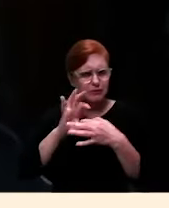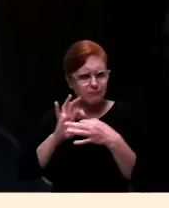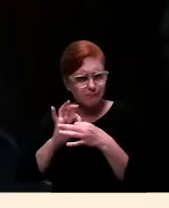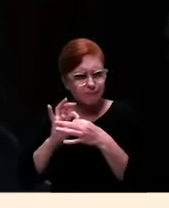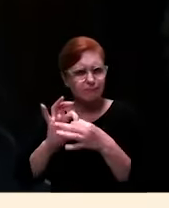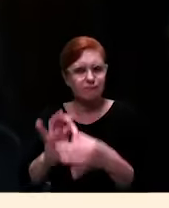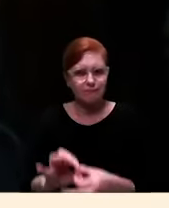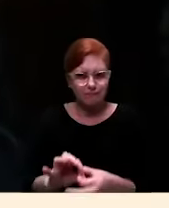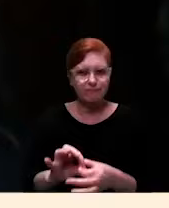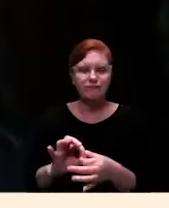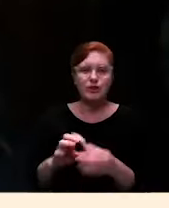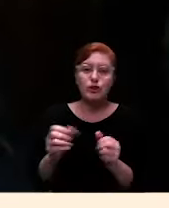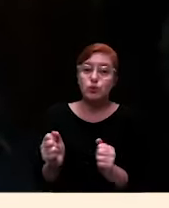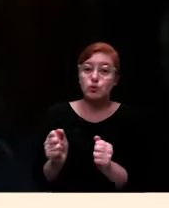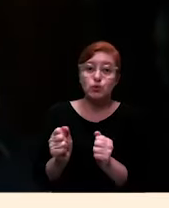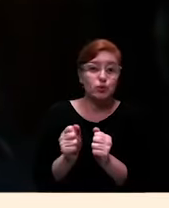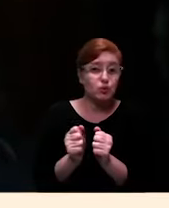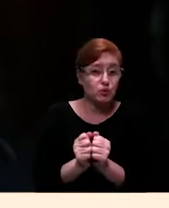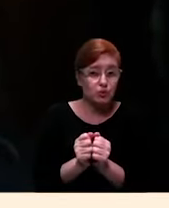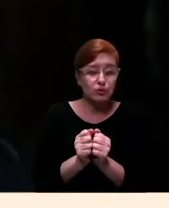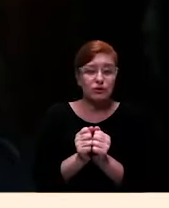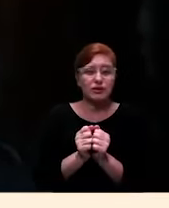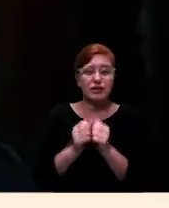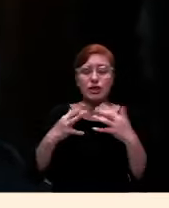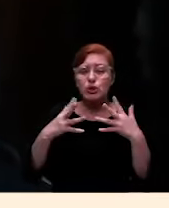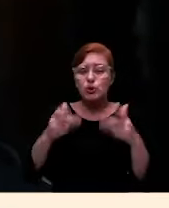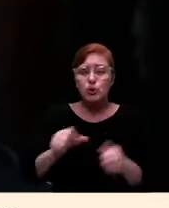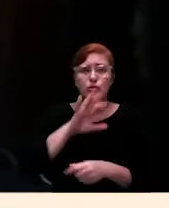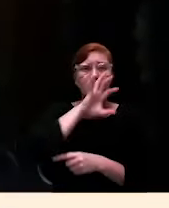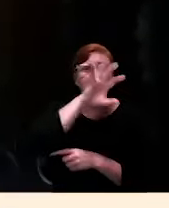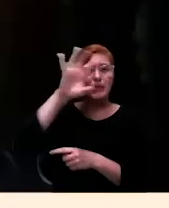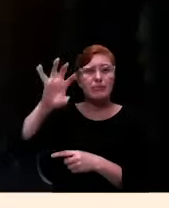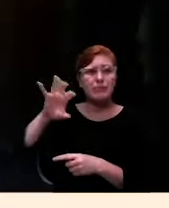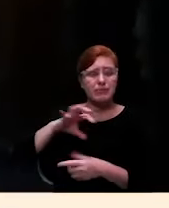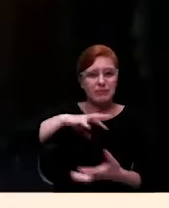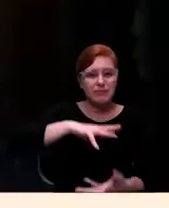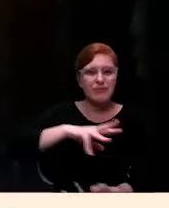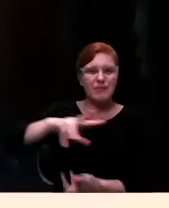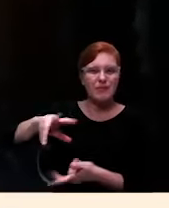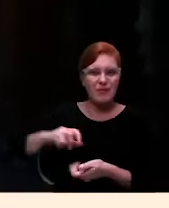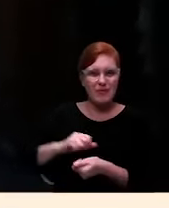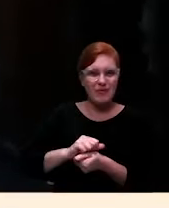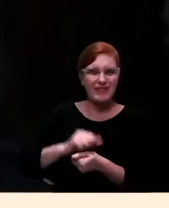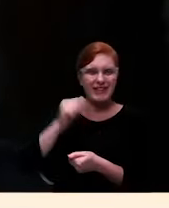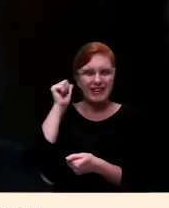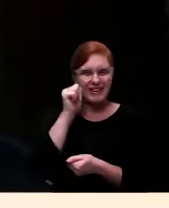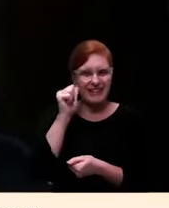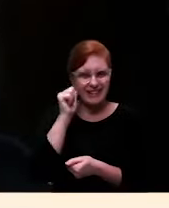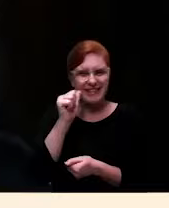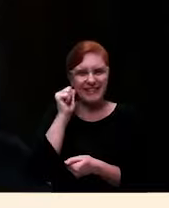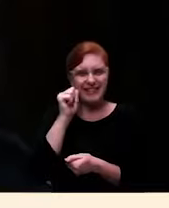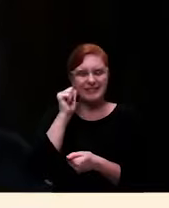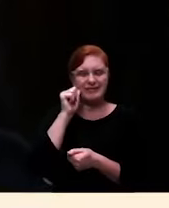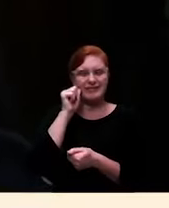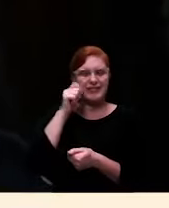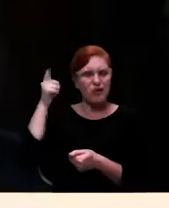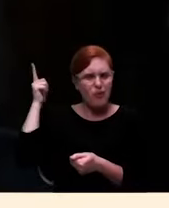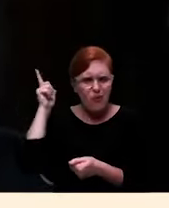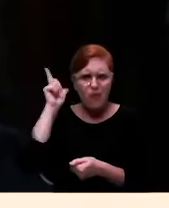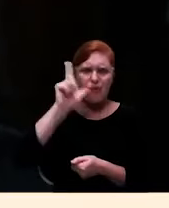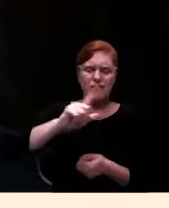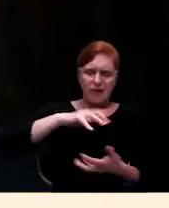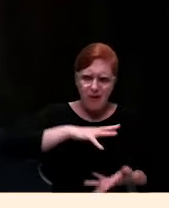unirem, somando força, ecoando as vozes em todos os cantos do mundo, as mulheres vão tomar o